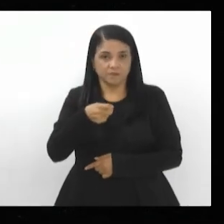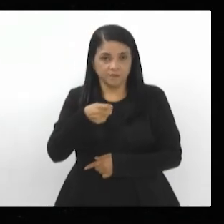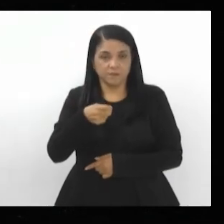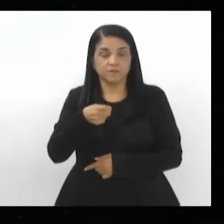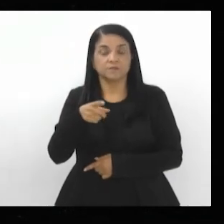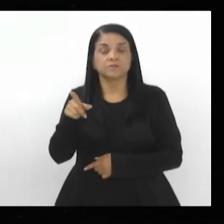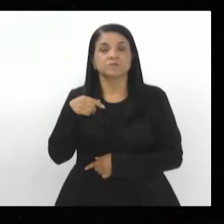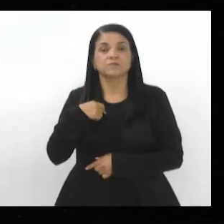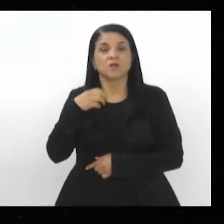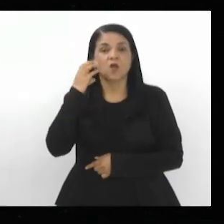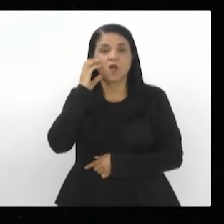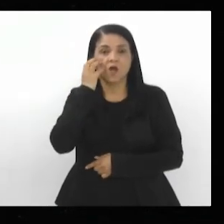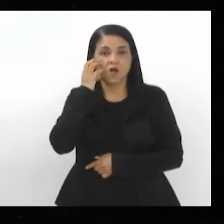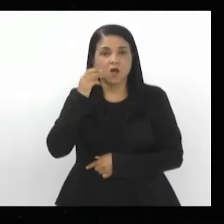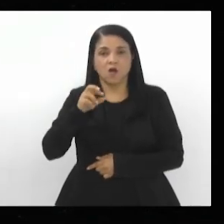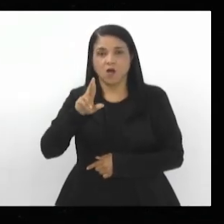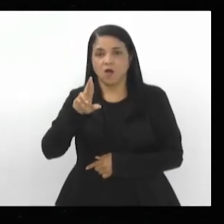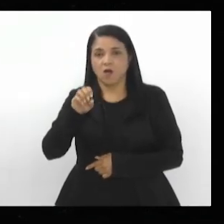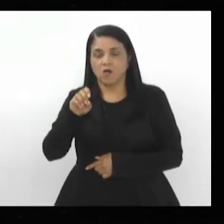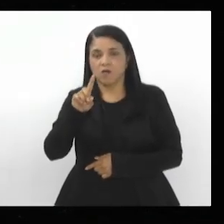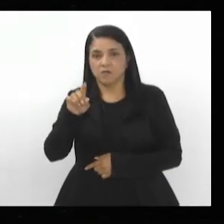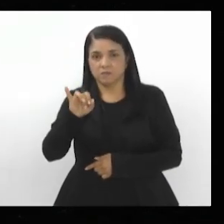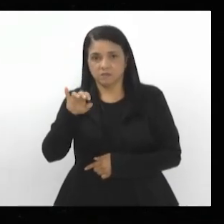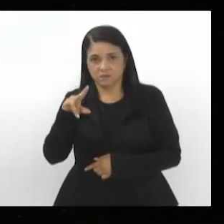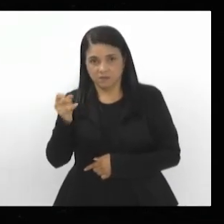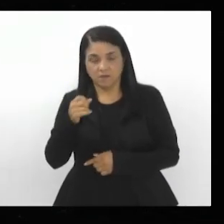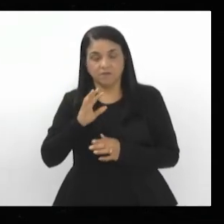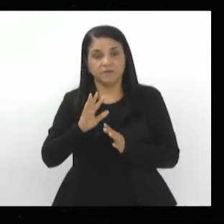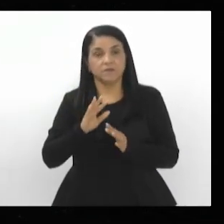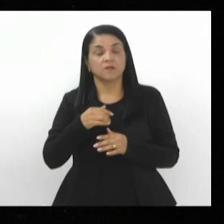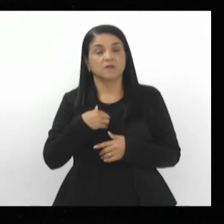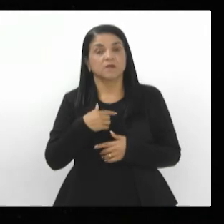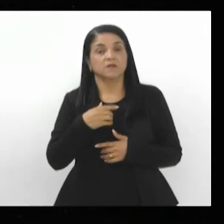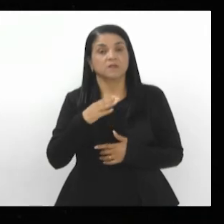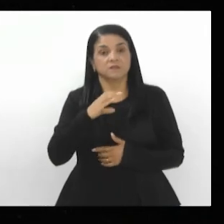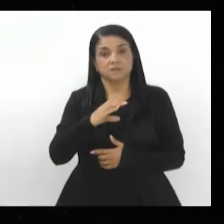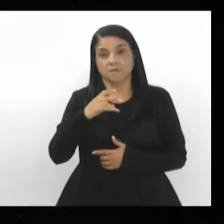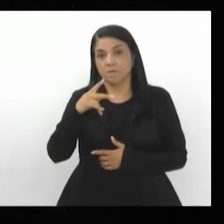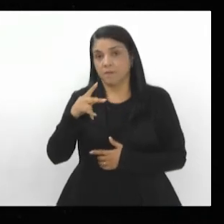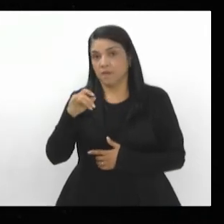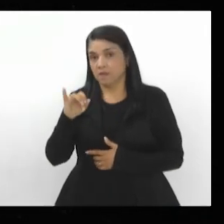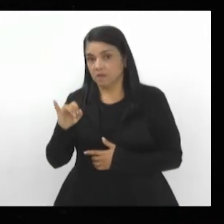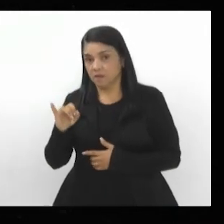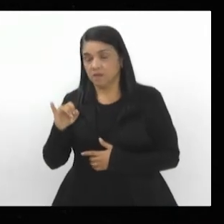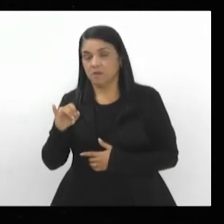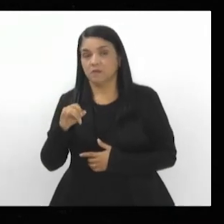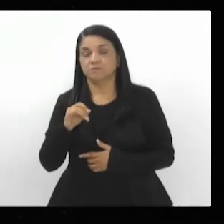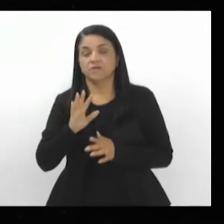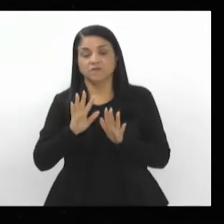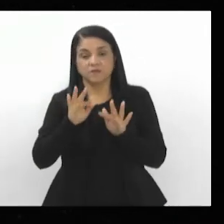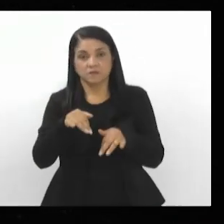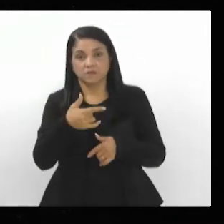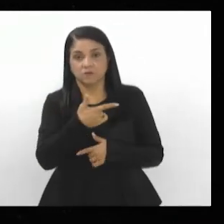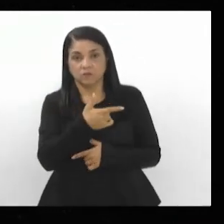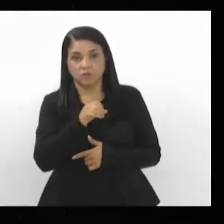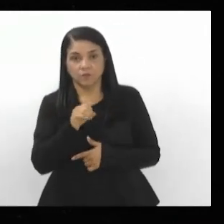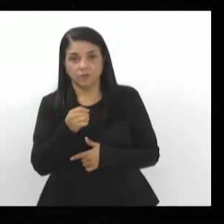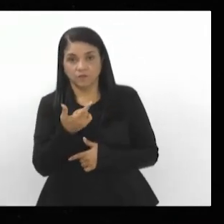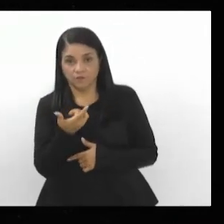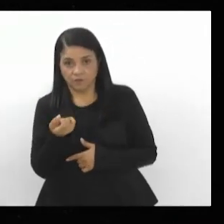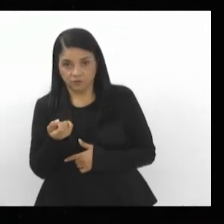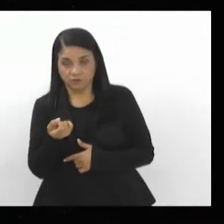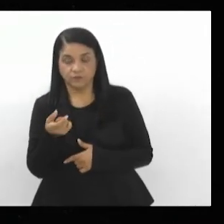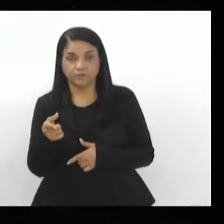pela CPI, encerrada em 2020. O caso, inclusive, foi encaminhado à Polícia Federal.